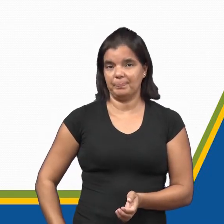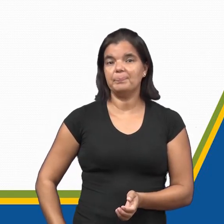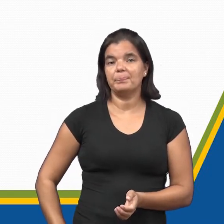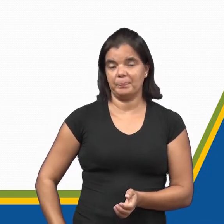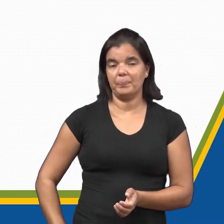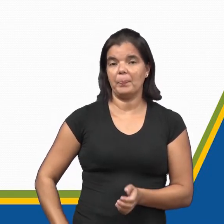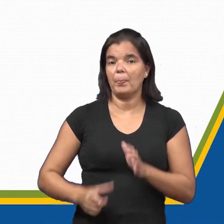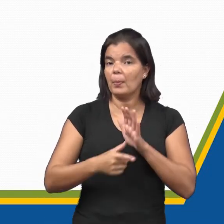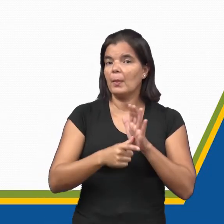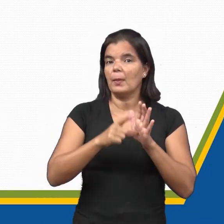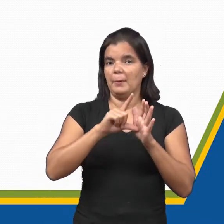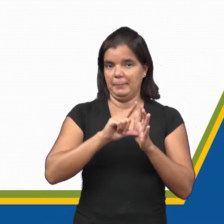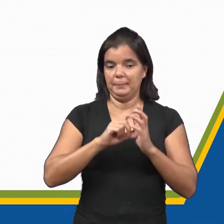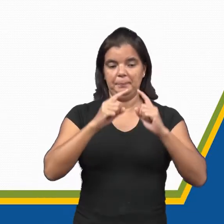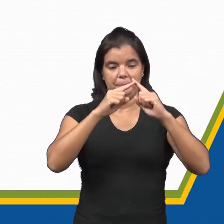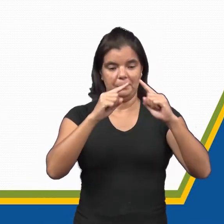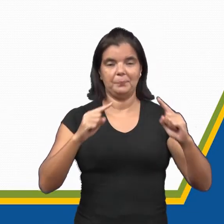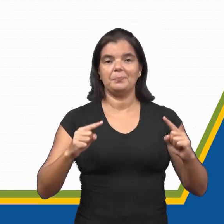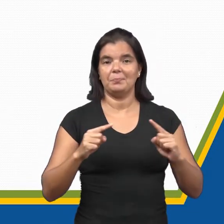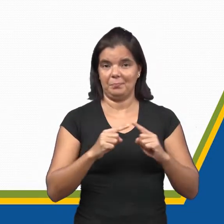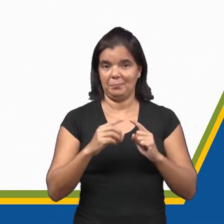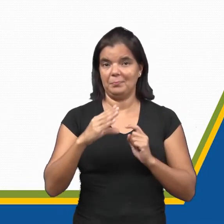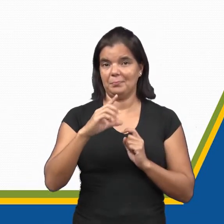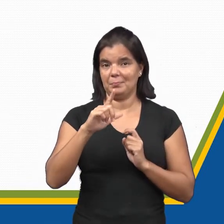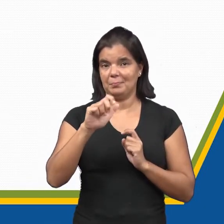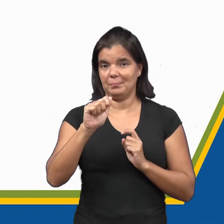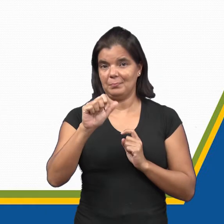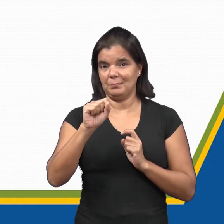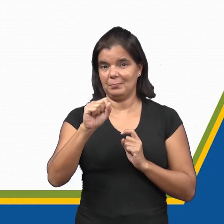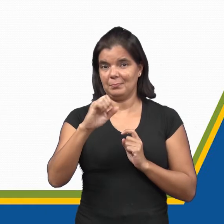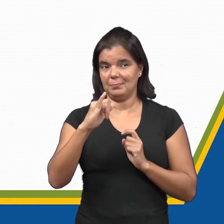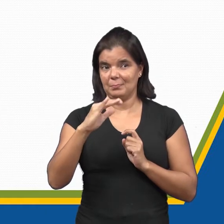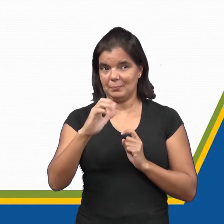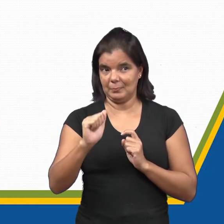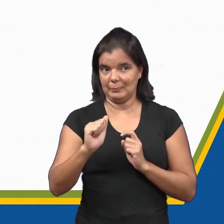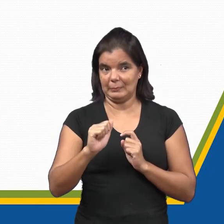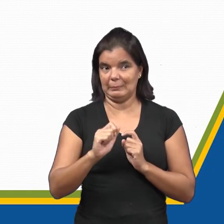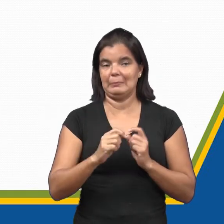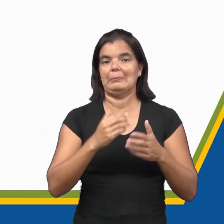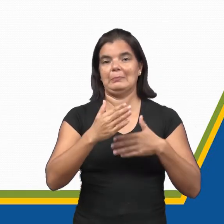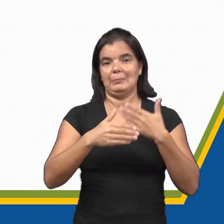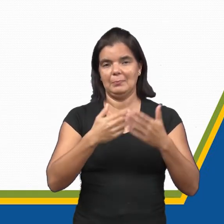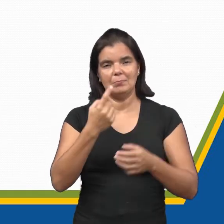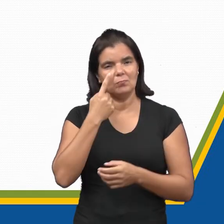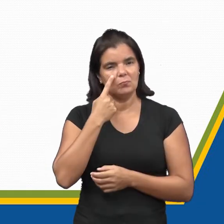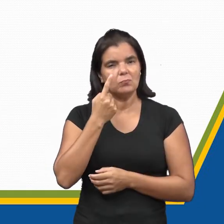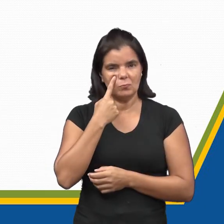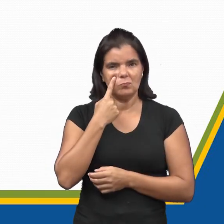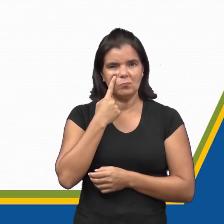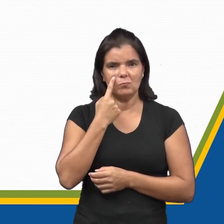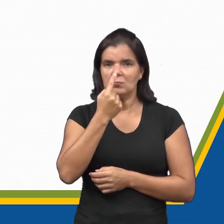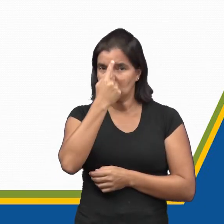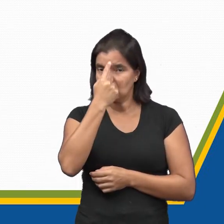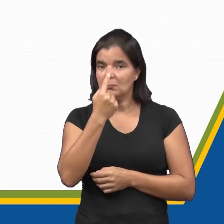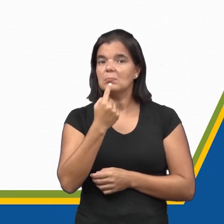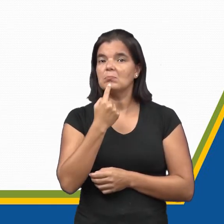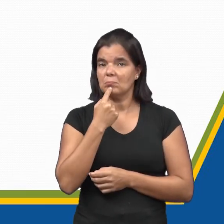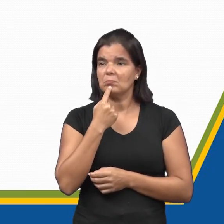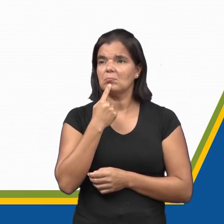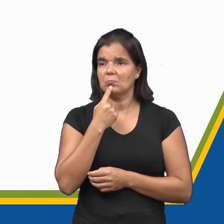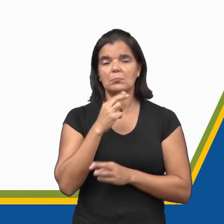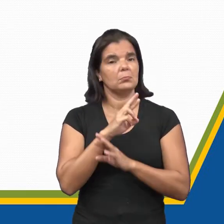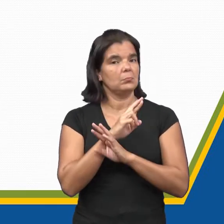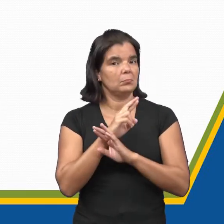fase anterior às pirâmides clássicas, durante a dinastia. Vocês estão observando aí na imagem que elas são